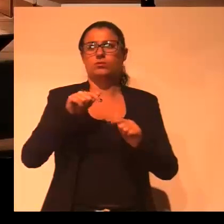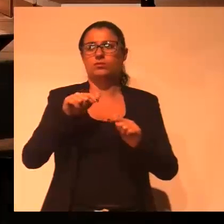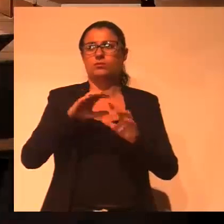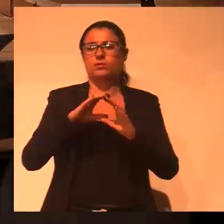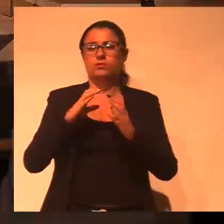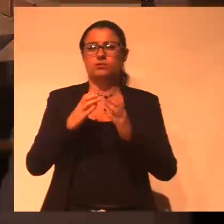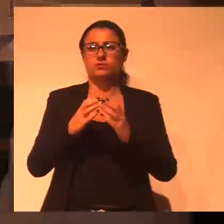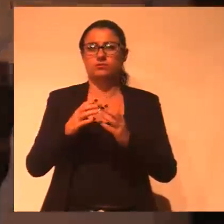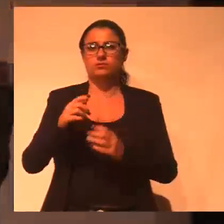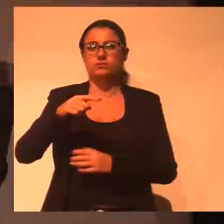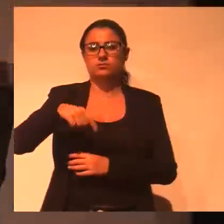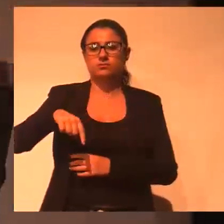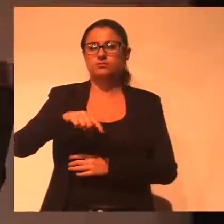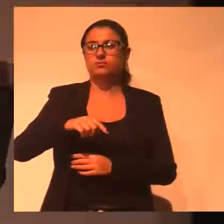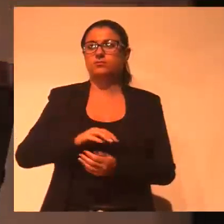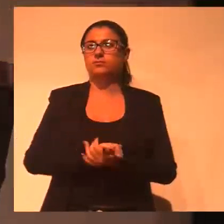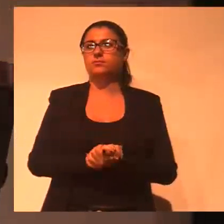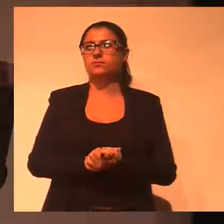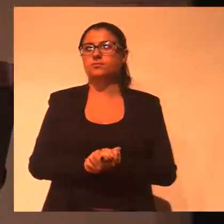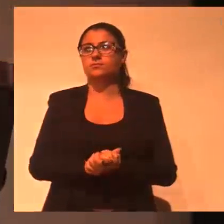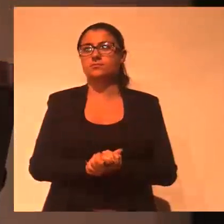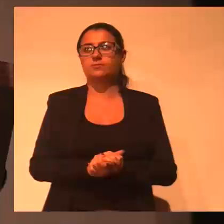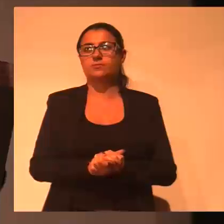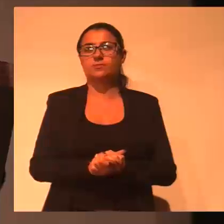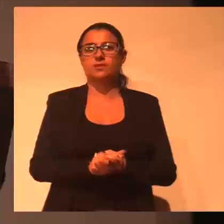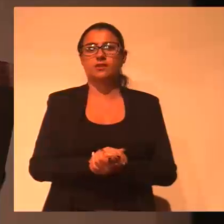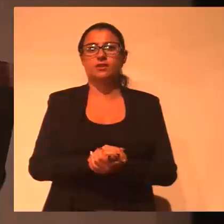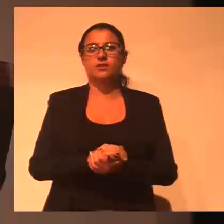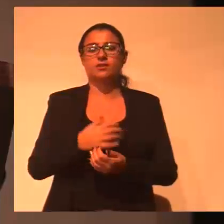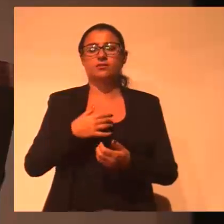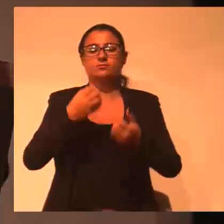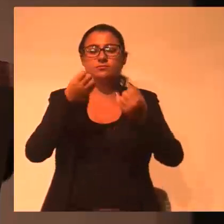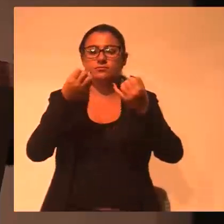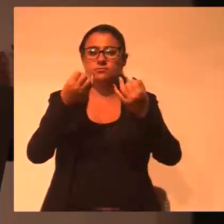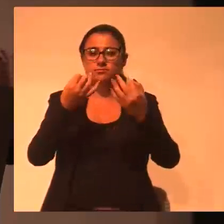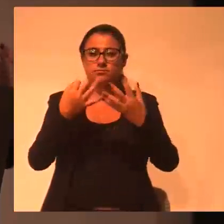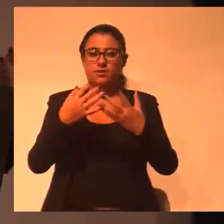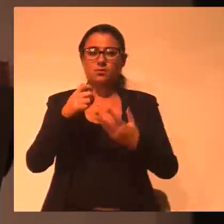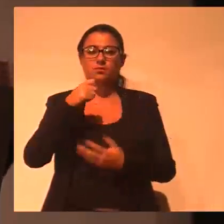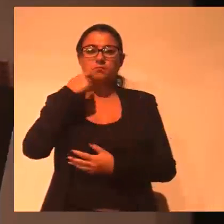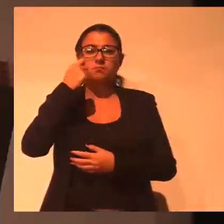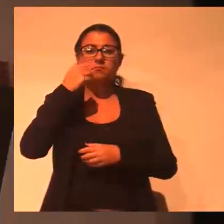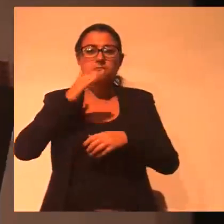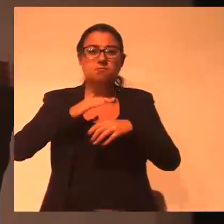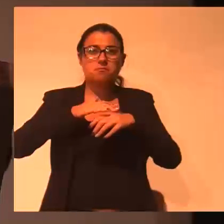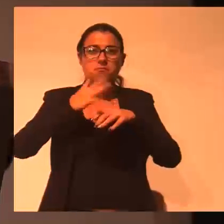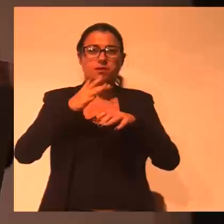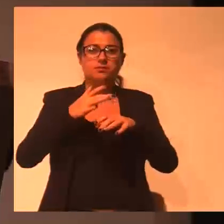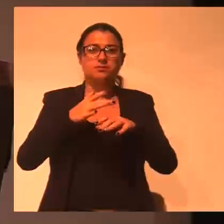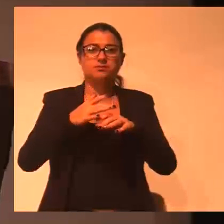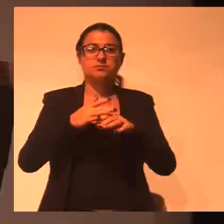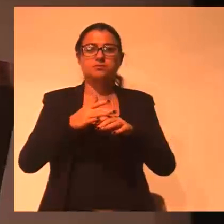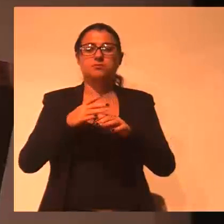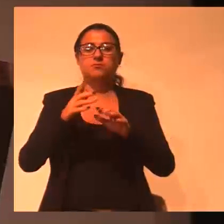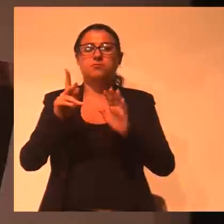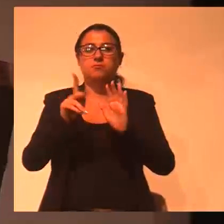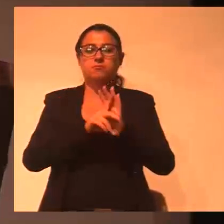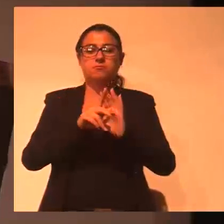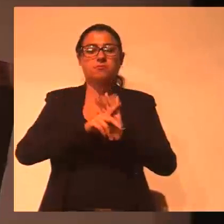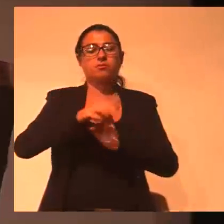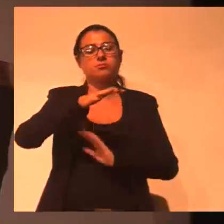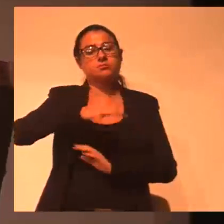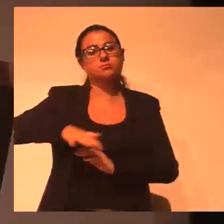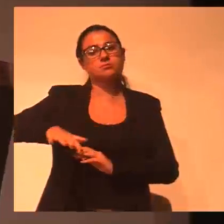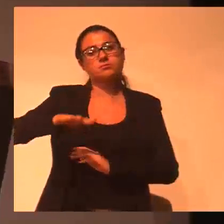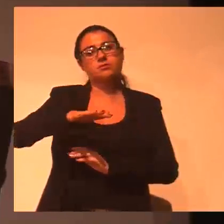momento algum, eu disse que o jurídico da casa contamina. Eu disse que quanto mais advogados especialistas envolvidos, melhor para a imparcialidade do